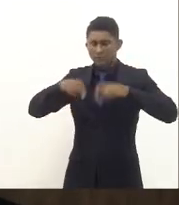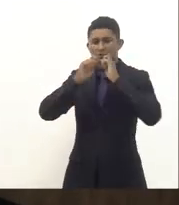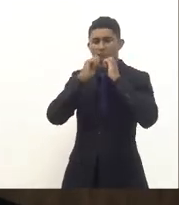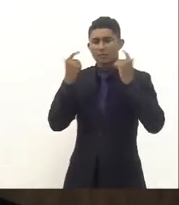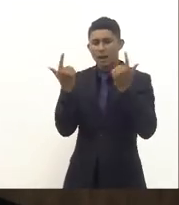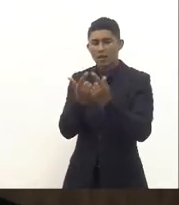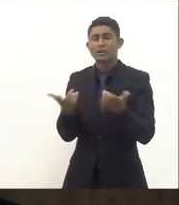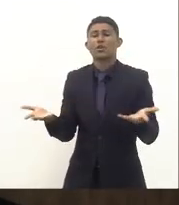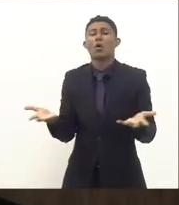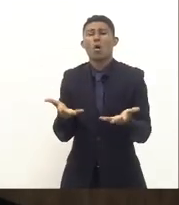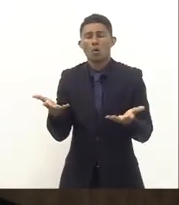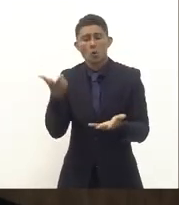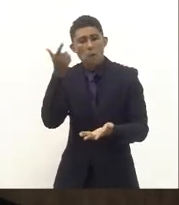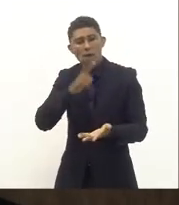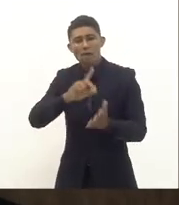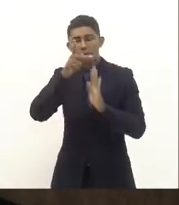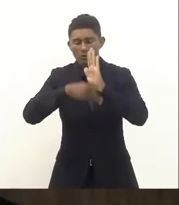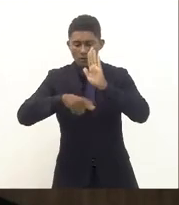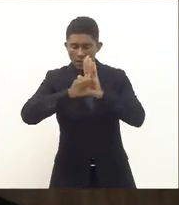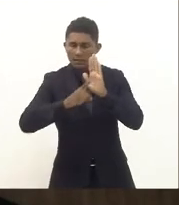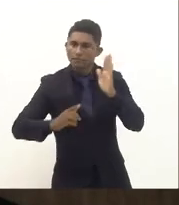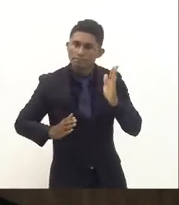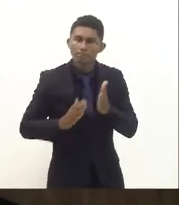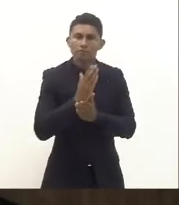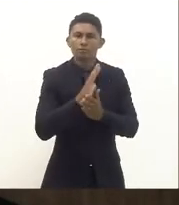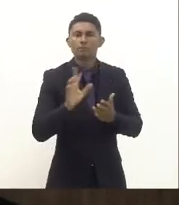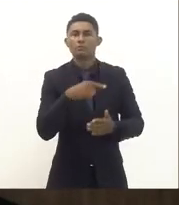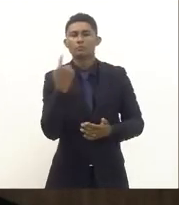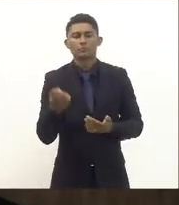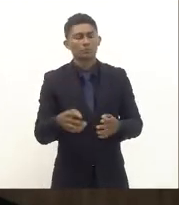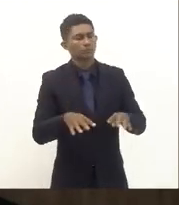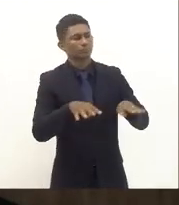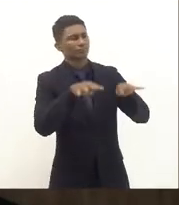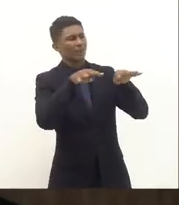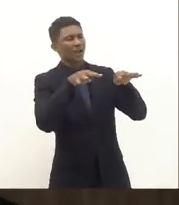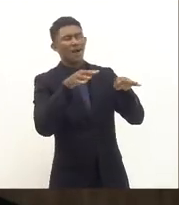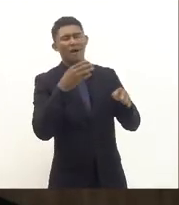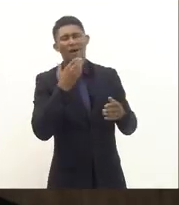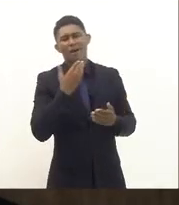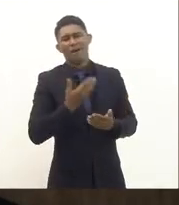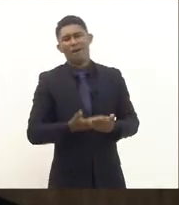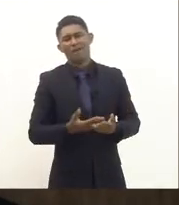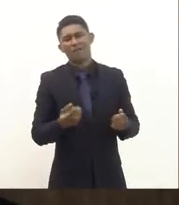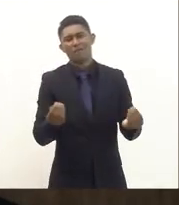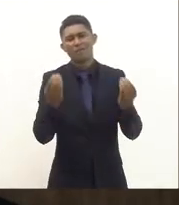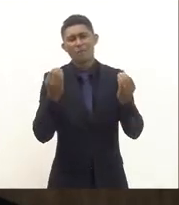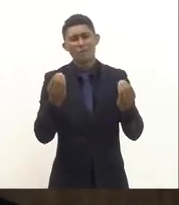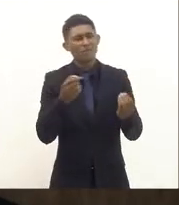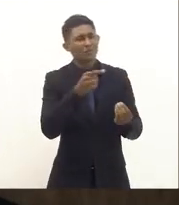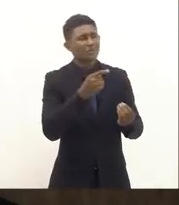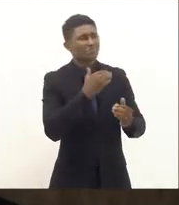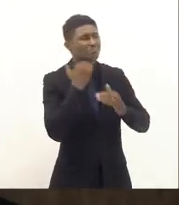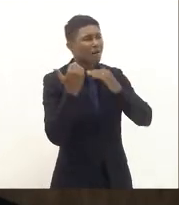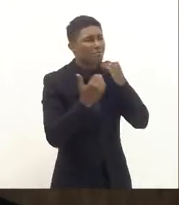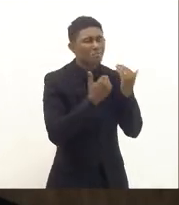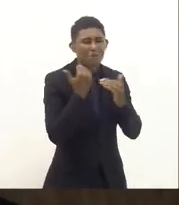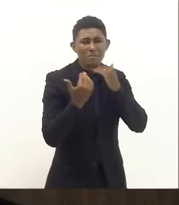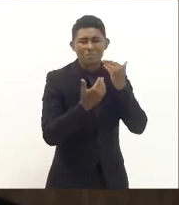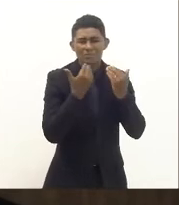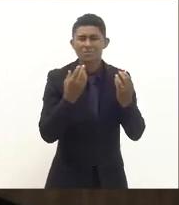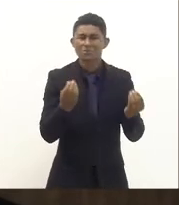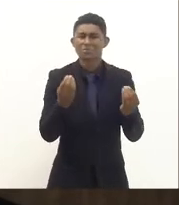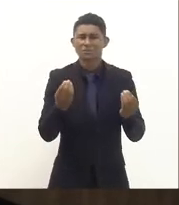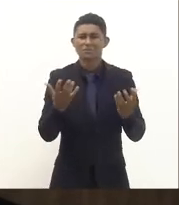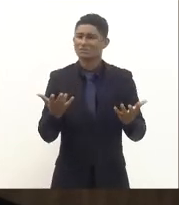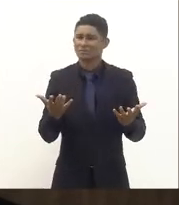aprova hoje este projeto nós assistimos estarrecidos a mais outra chacina porque não tem outro nome porque